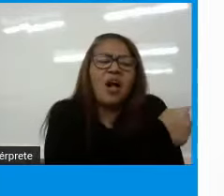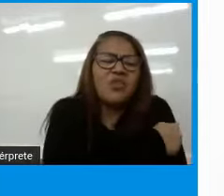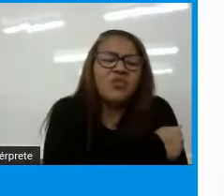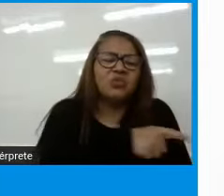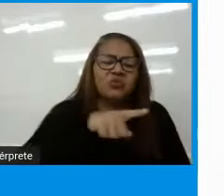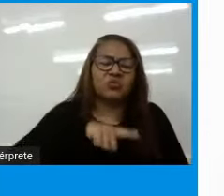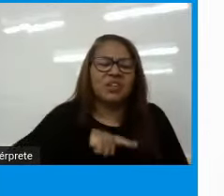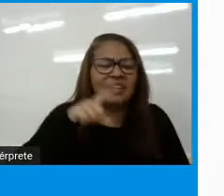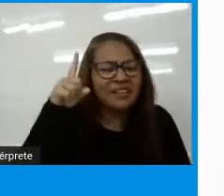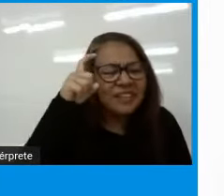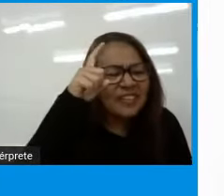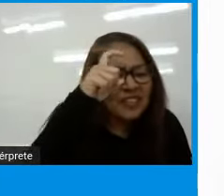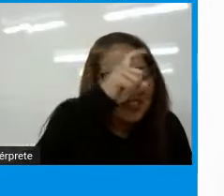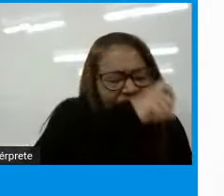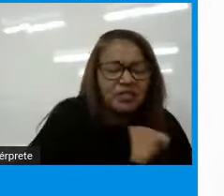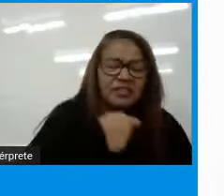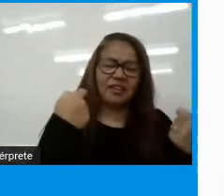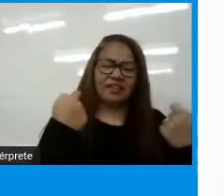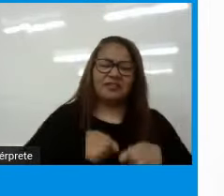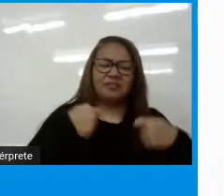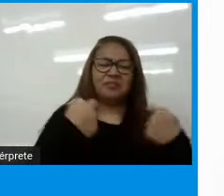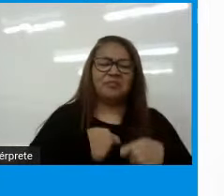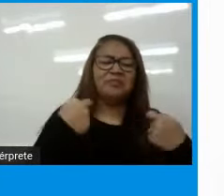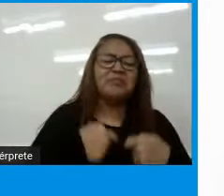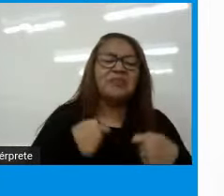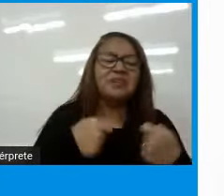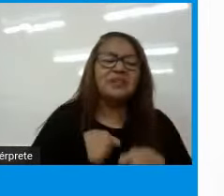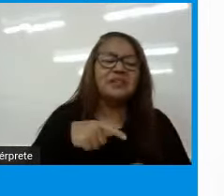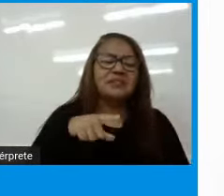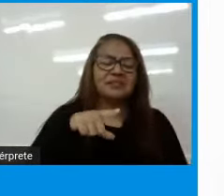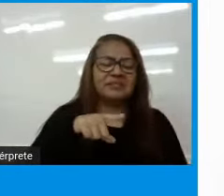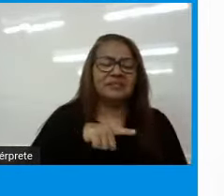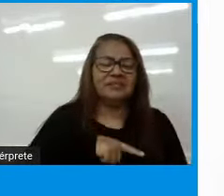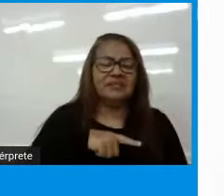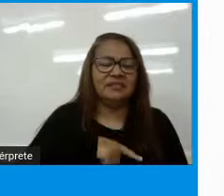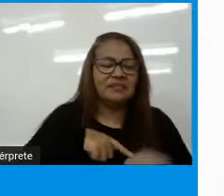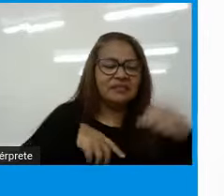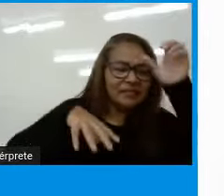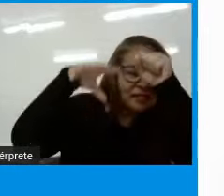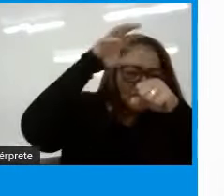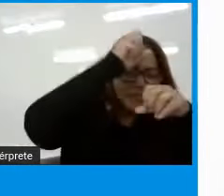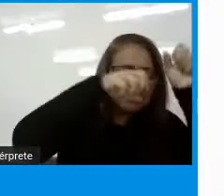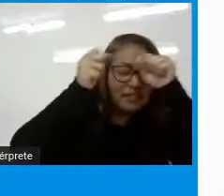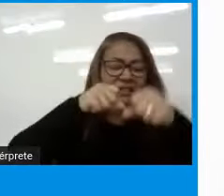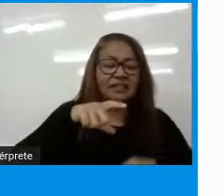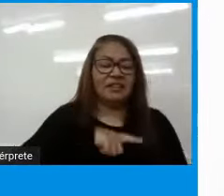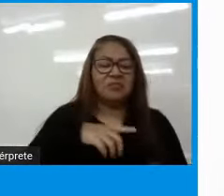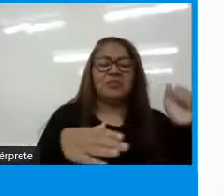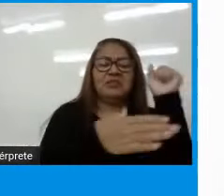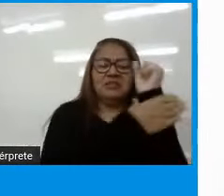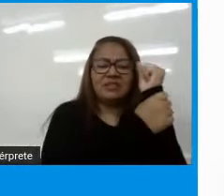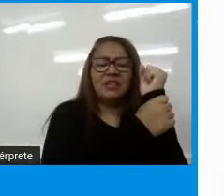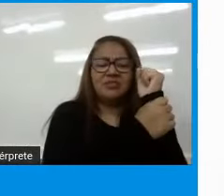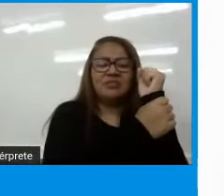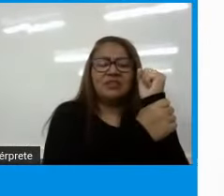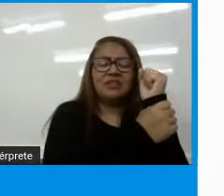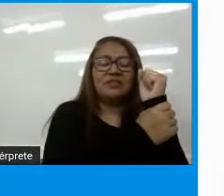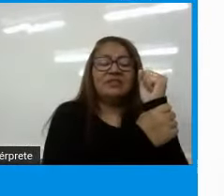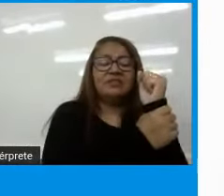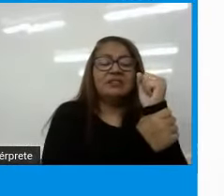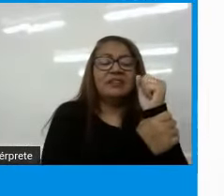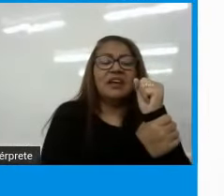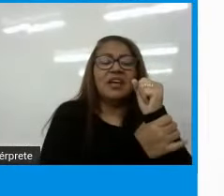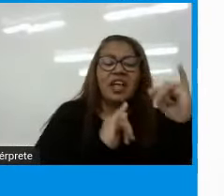ter essa informação, e ter mais segurança e essa informação mais disponível para ele de uma